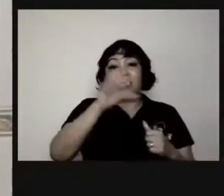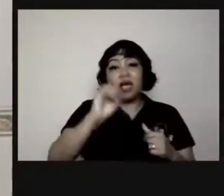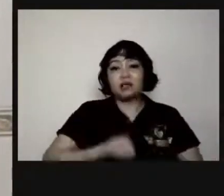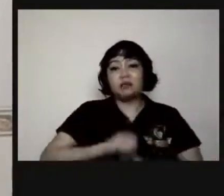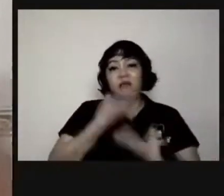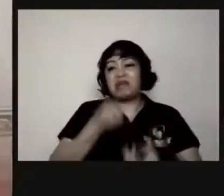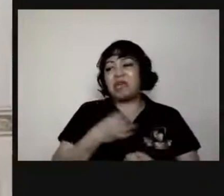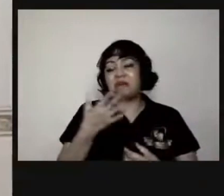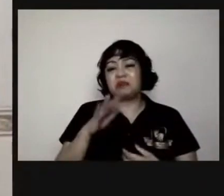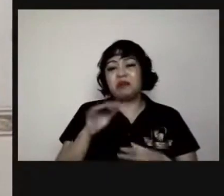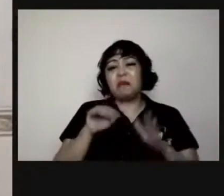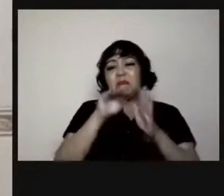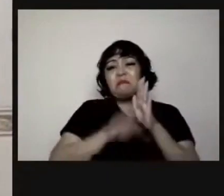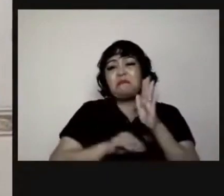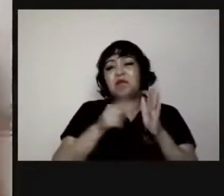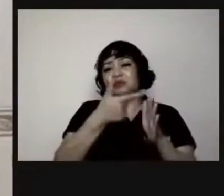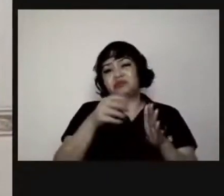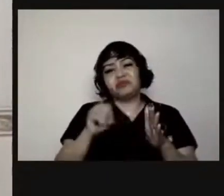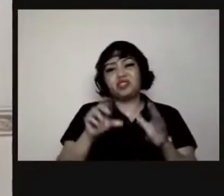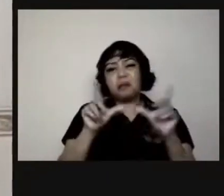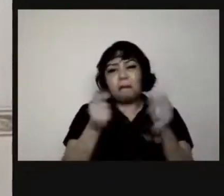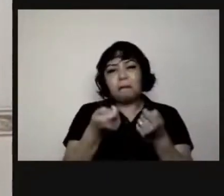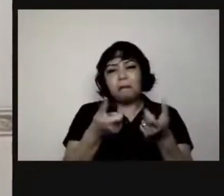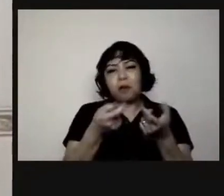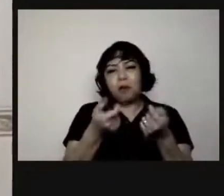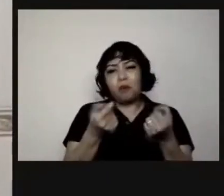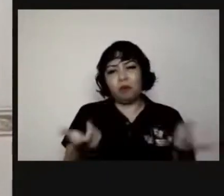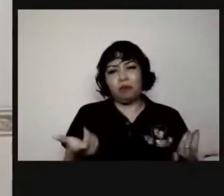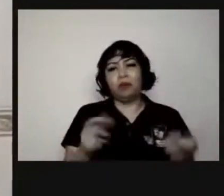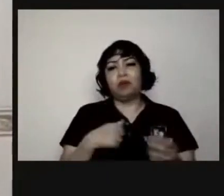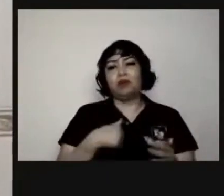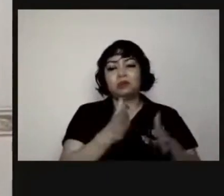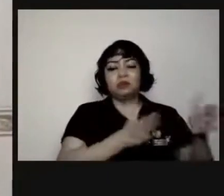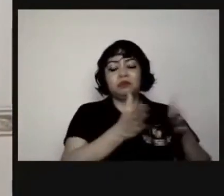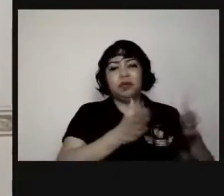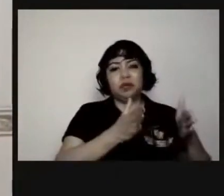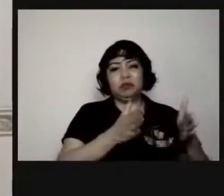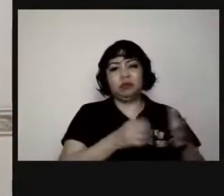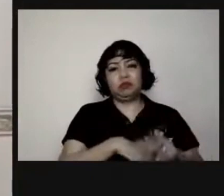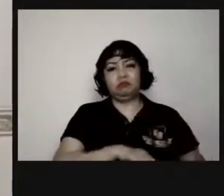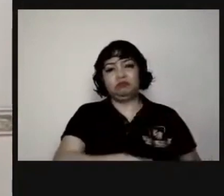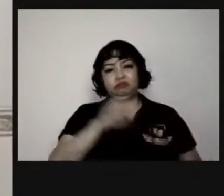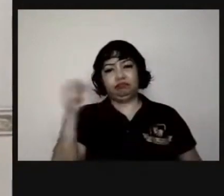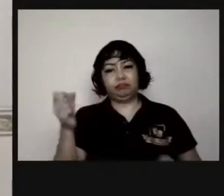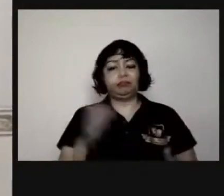poemas, menos de 20 poemas, né, falando sobre esse período. Então,